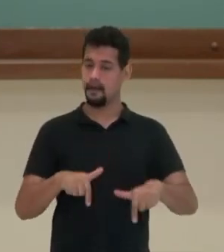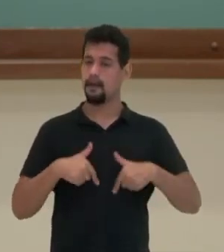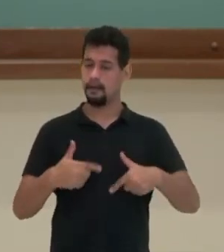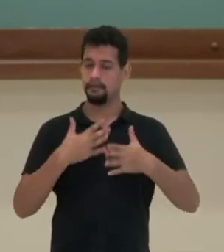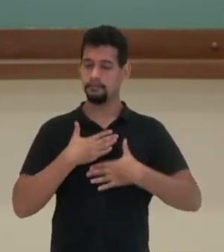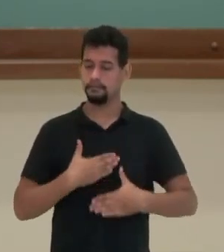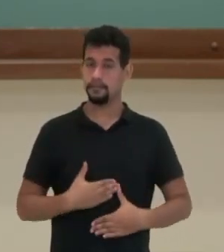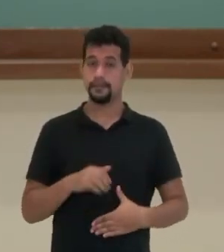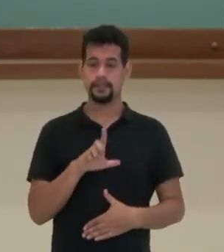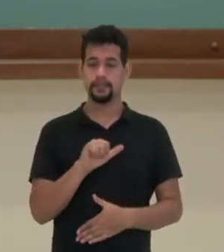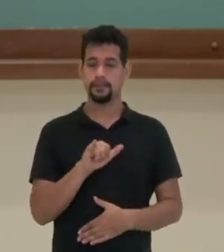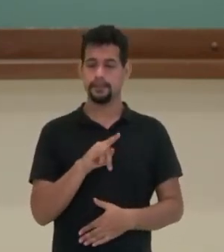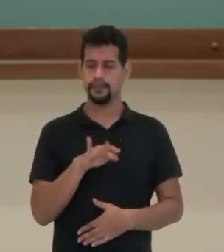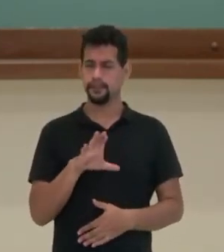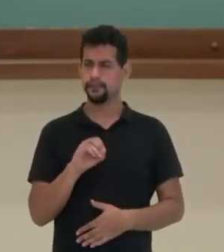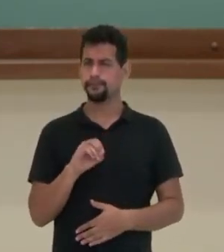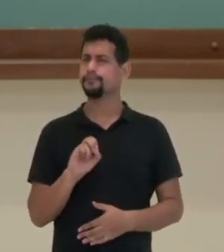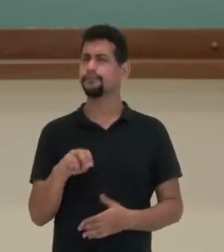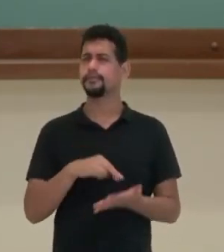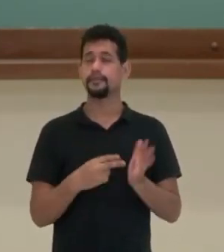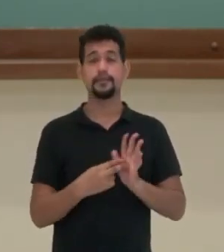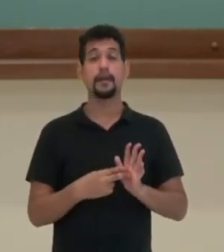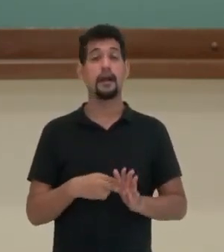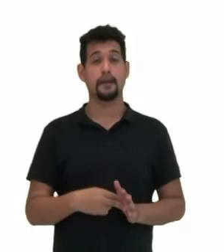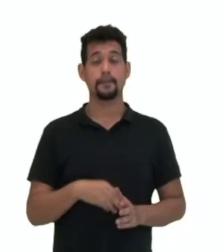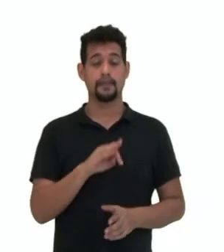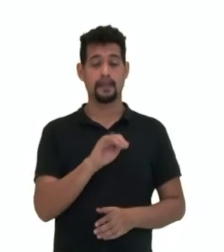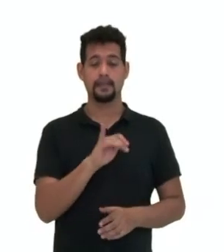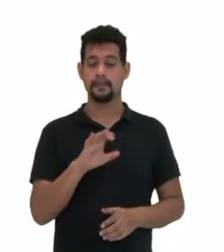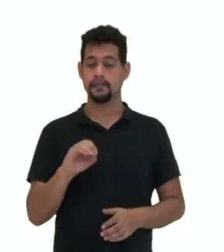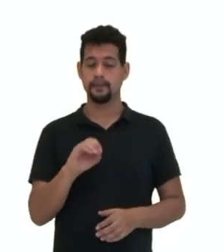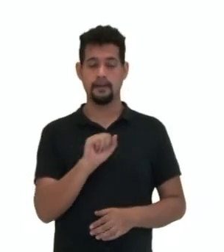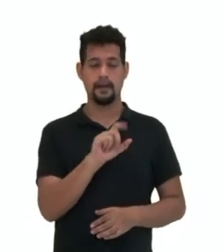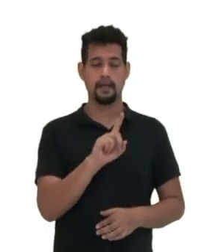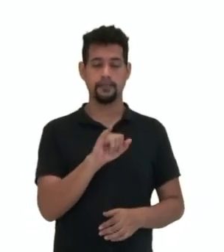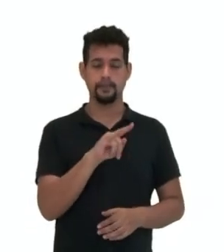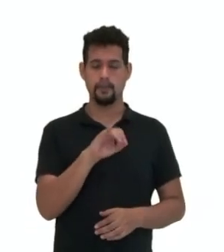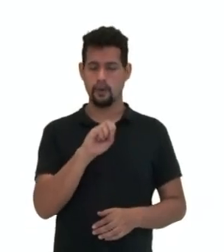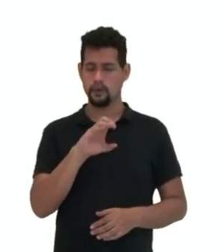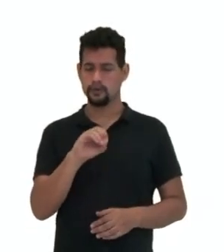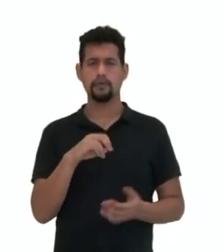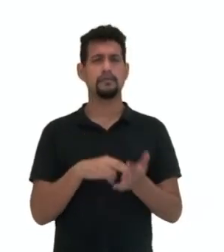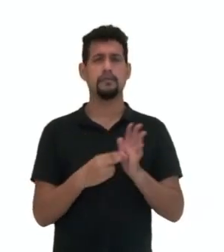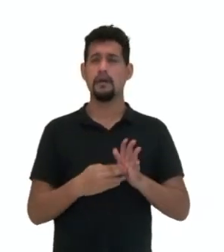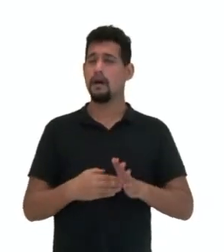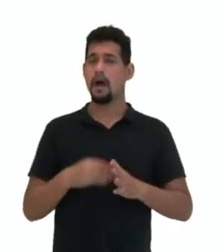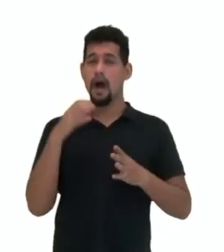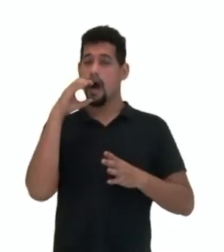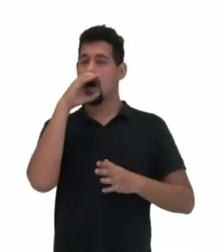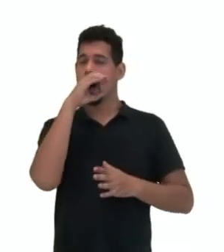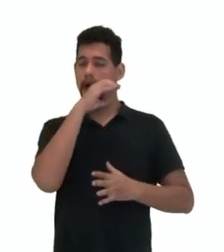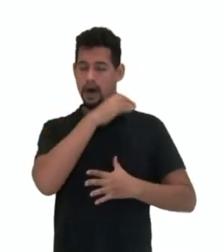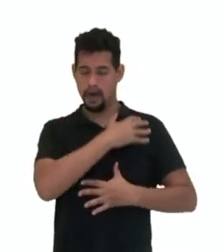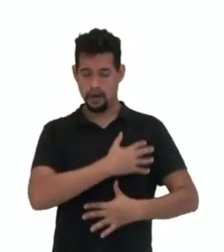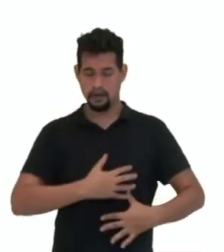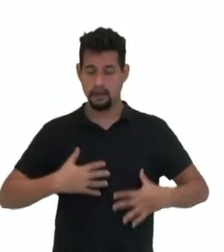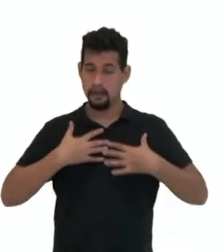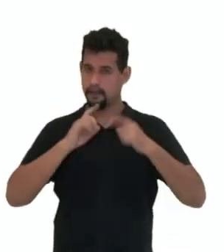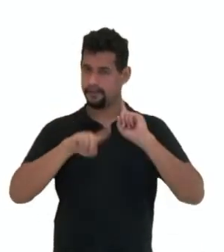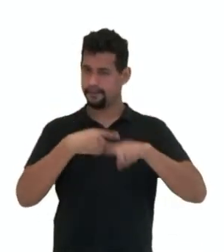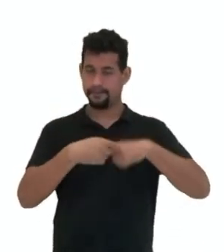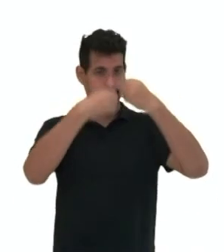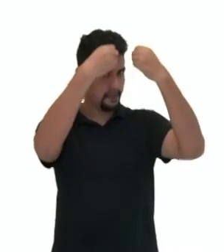hormônio leptina. Quem produz a leptina é o tecido adiposo. E ele também é um tecido que gera calor, nós vamos falar sobre